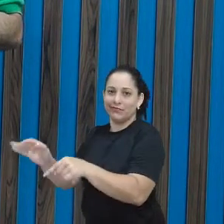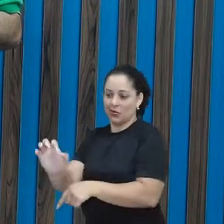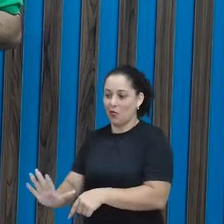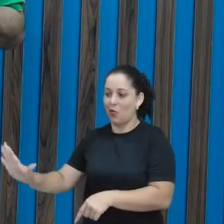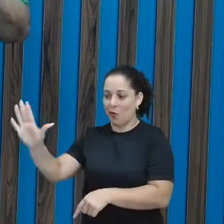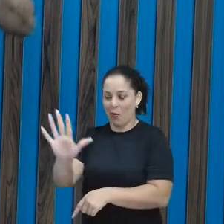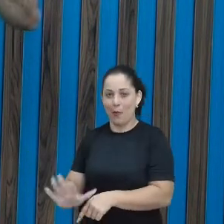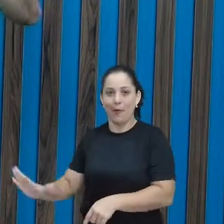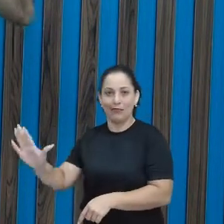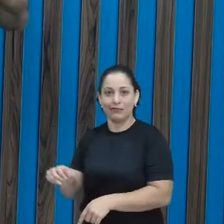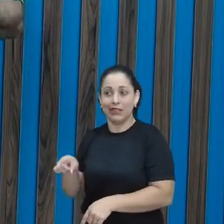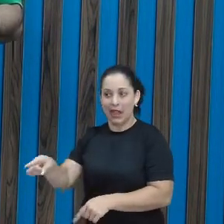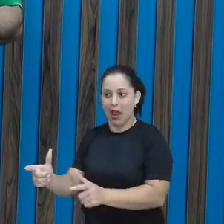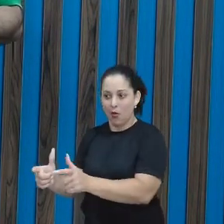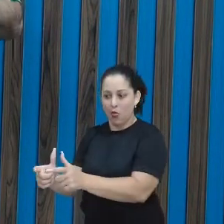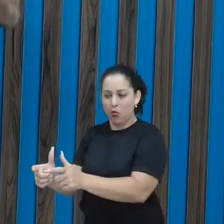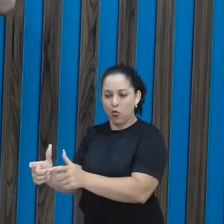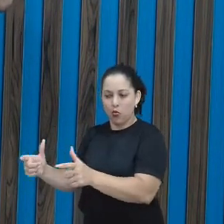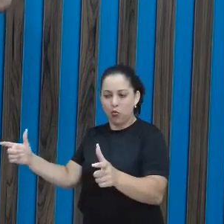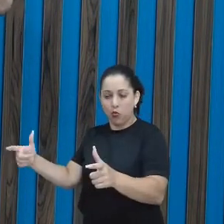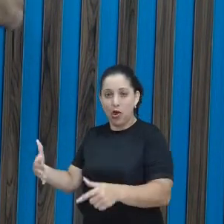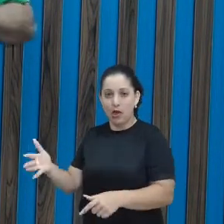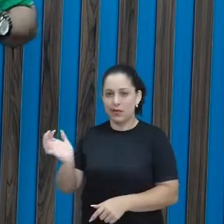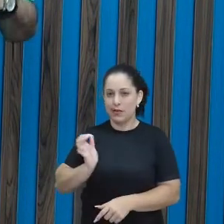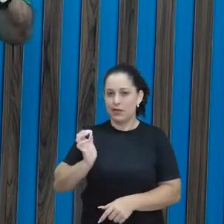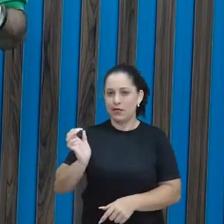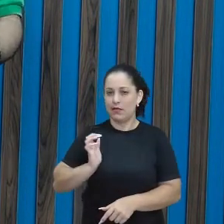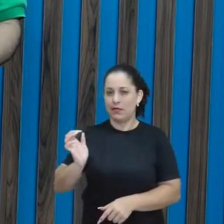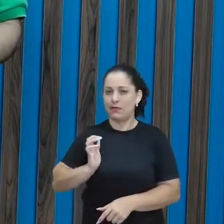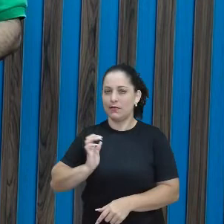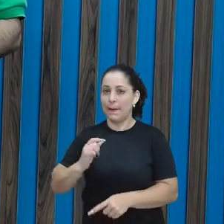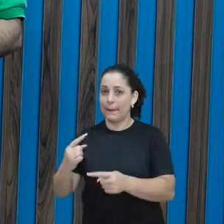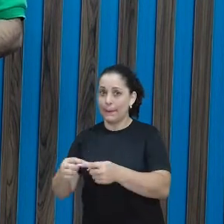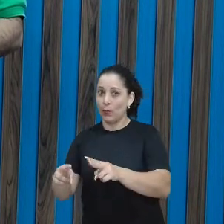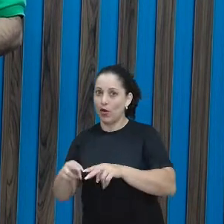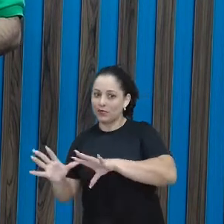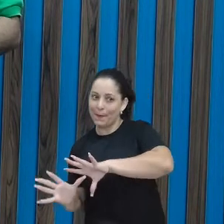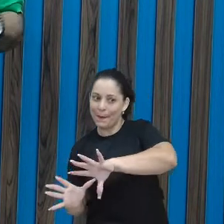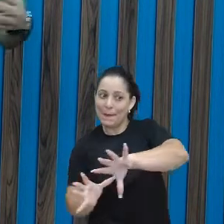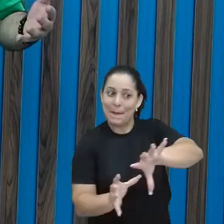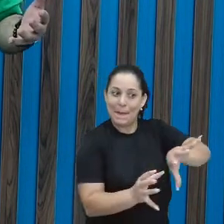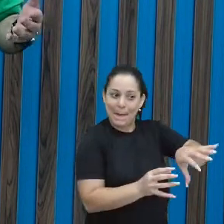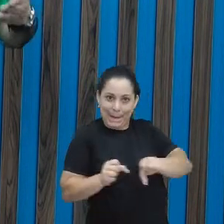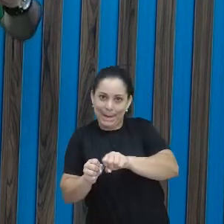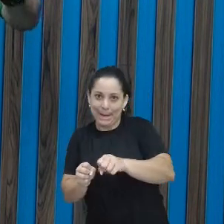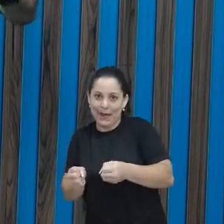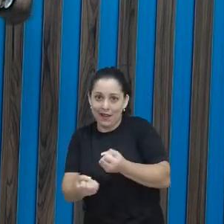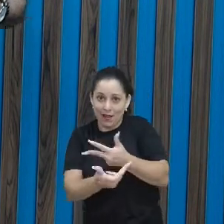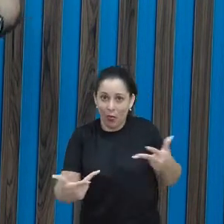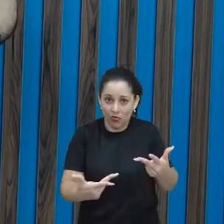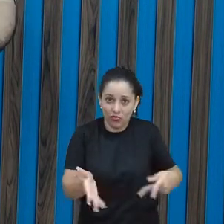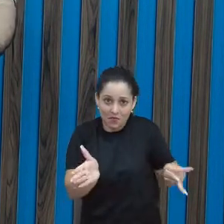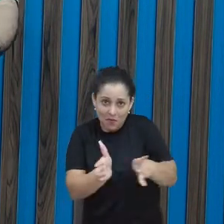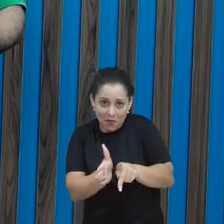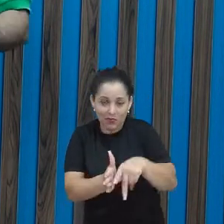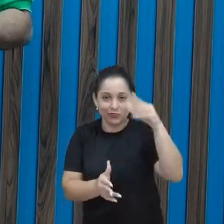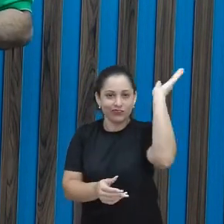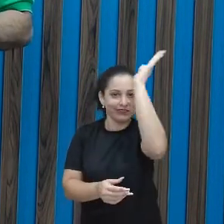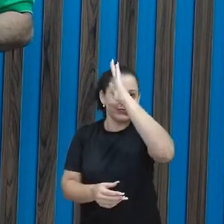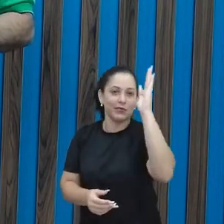europeias, elas vão lucrar bastante com a exploração de colônias aqui no